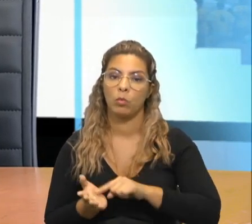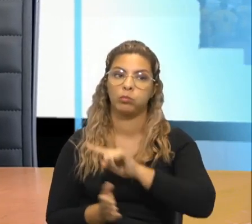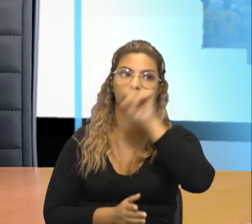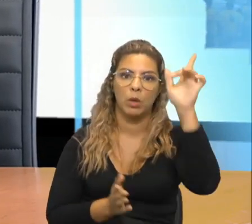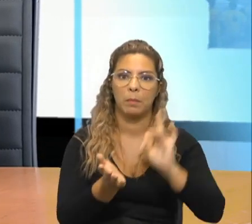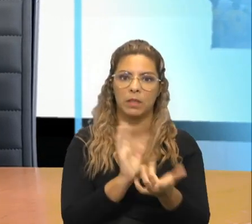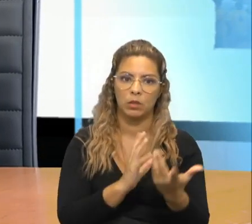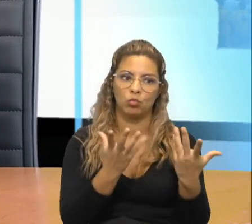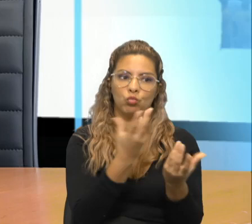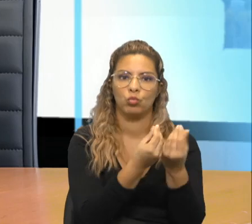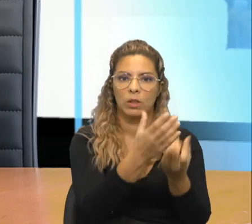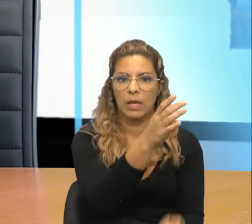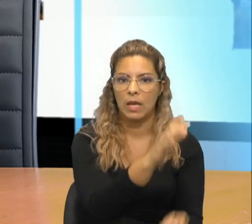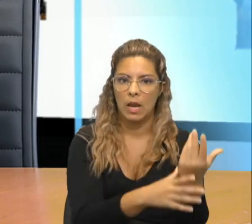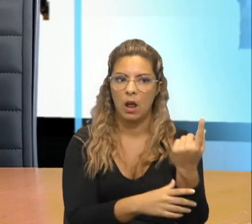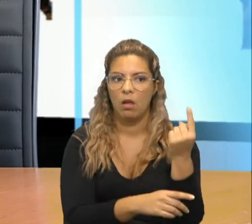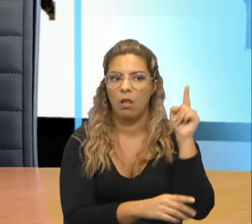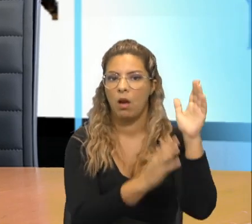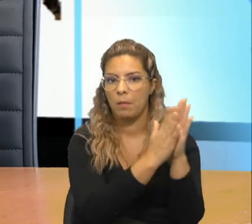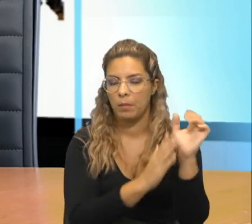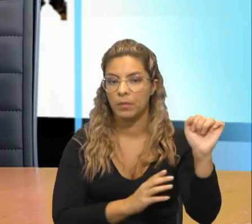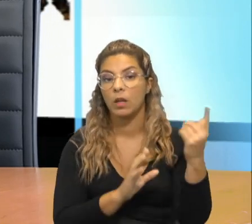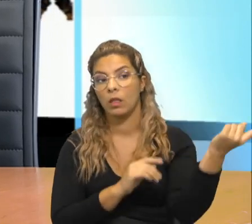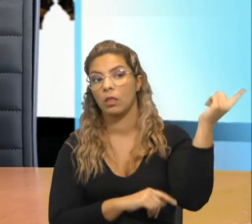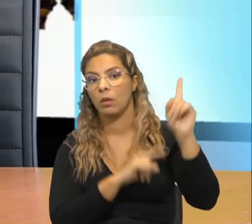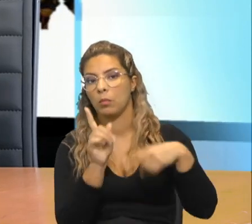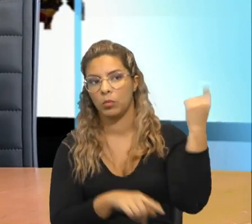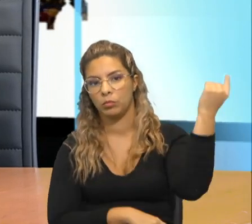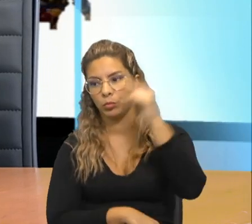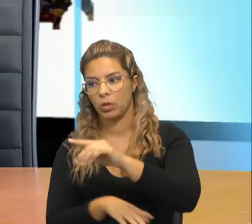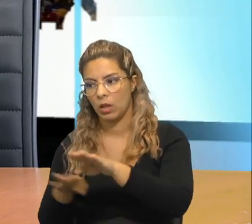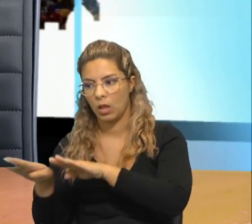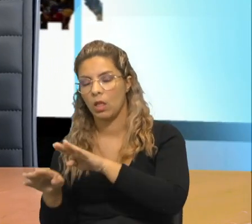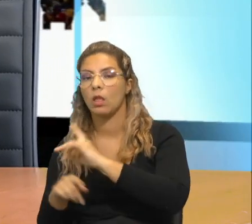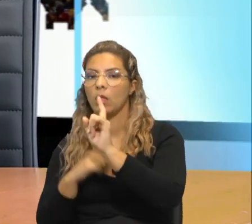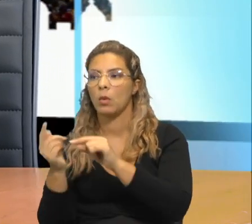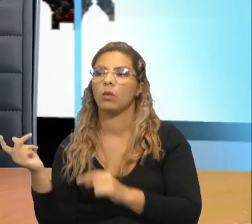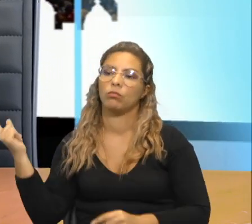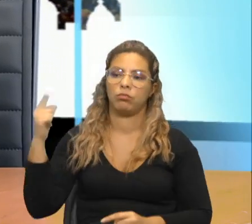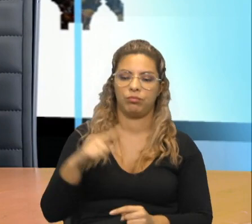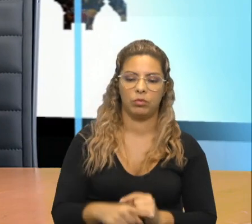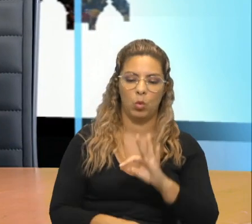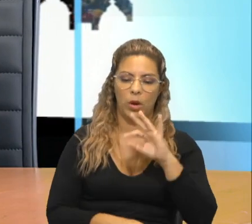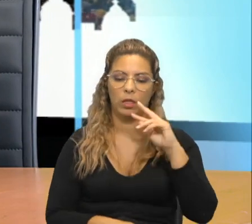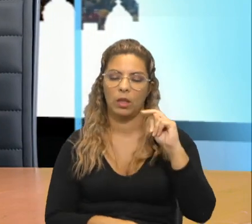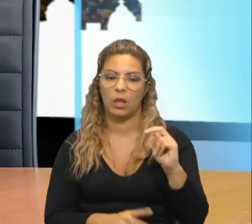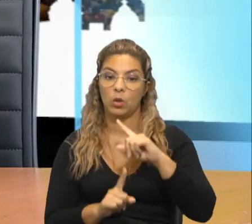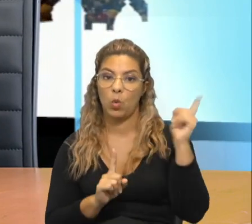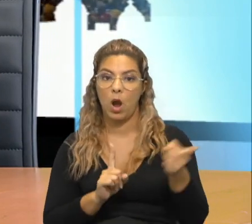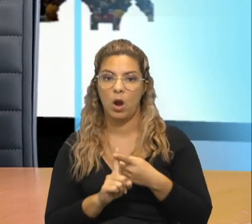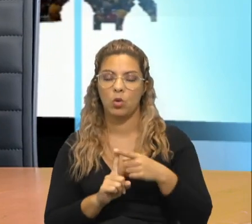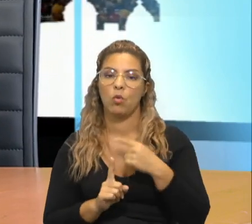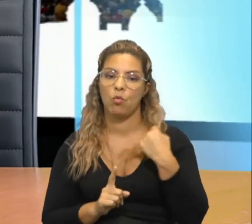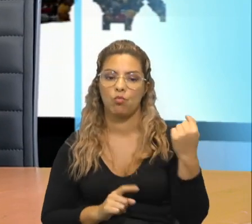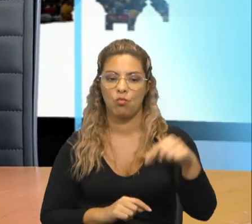Brasil. Depois retornou à Itália e em 43 foi enviado a Portugal. Portanto, esse missionário